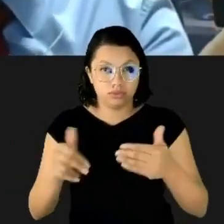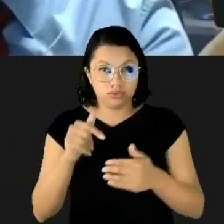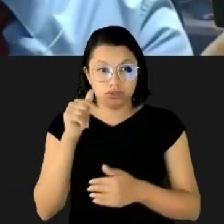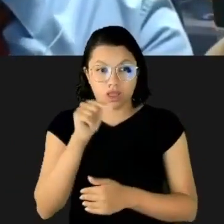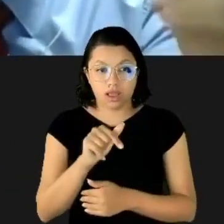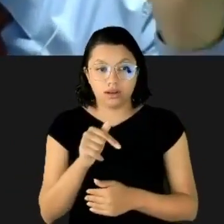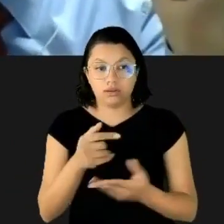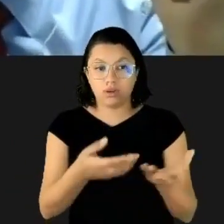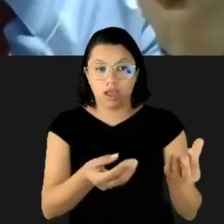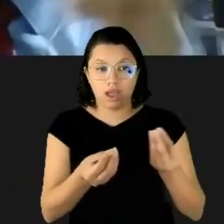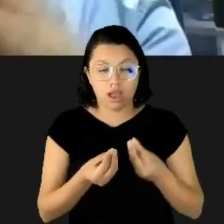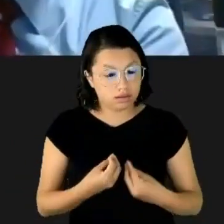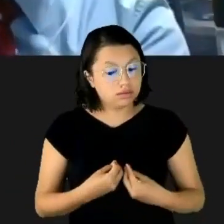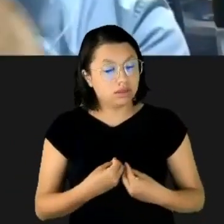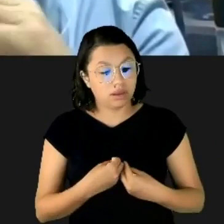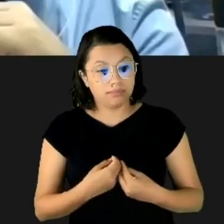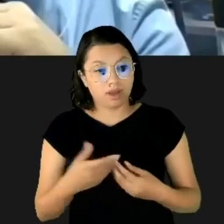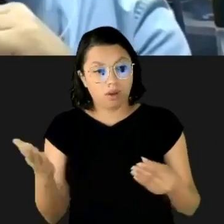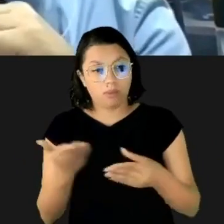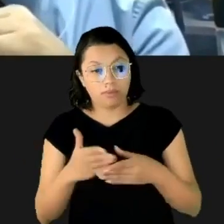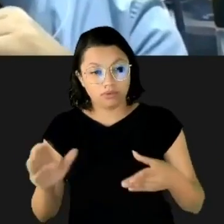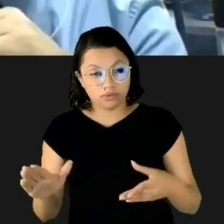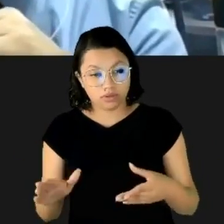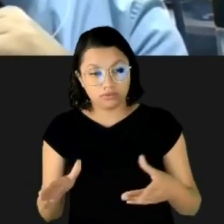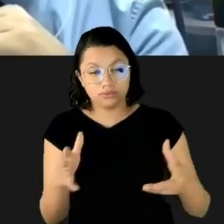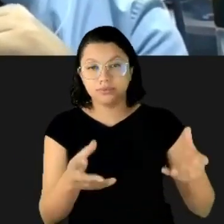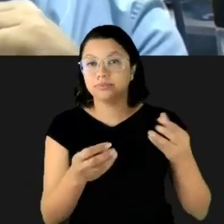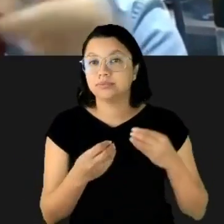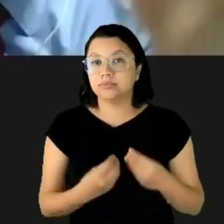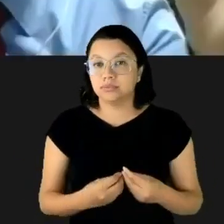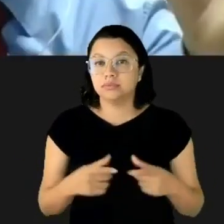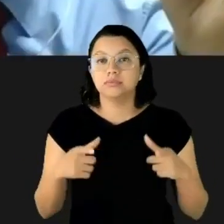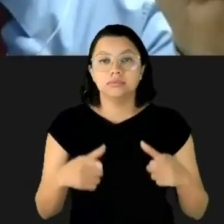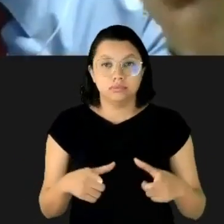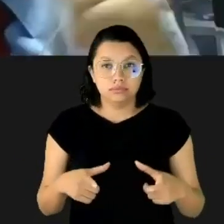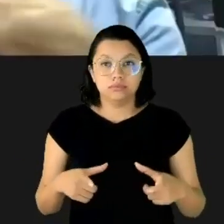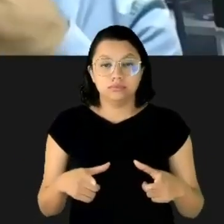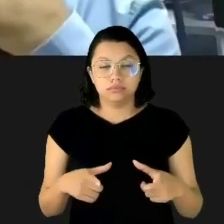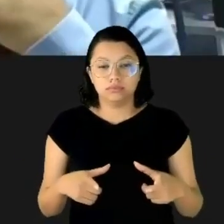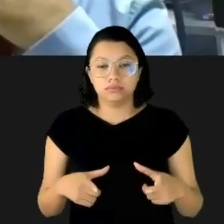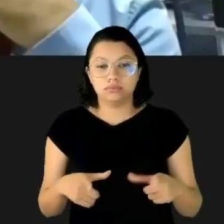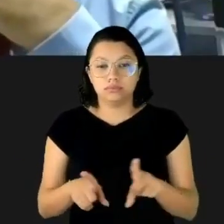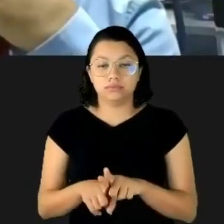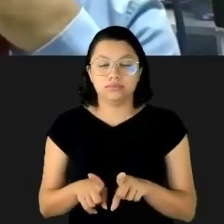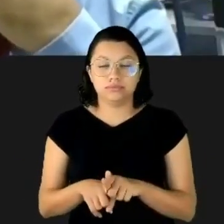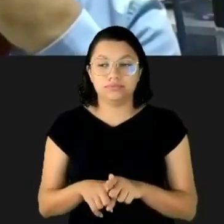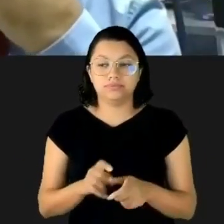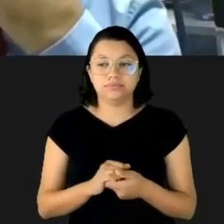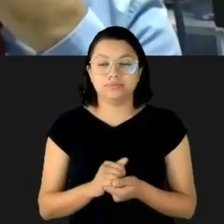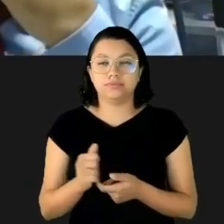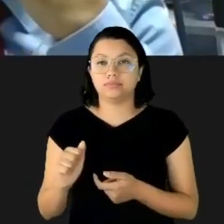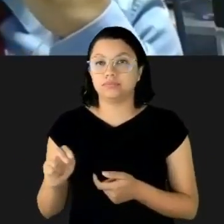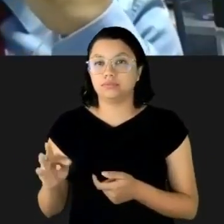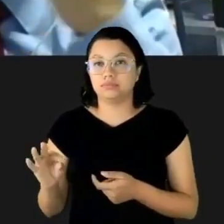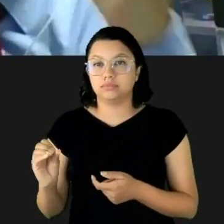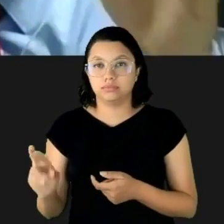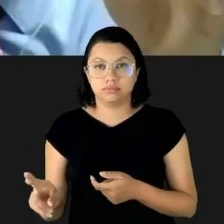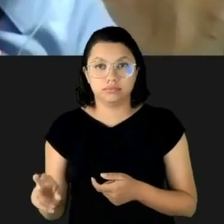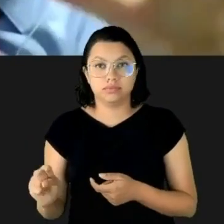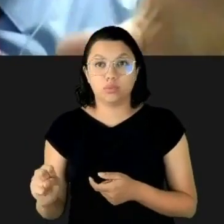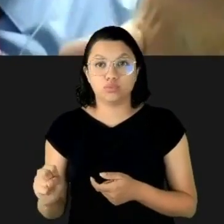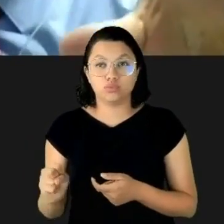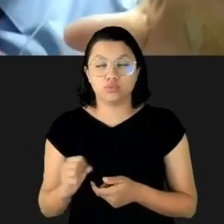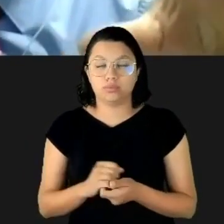para receber os processos os recebidos da unidade processante os recebidos por barcos e